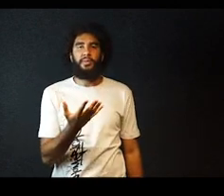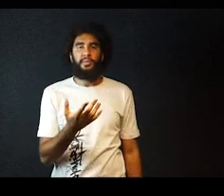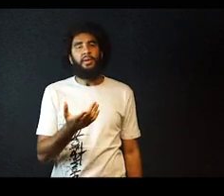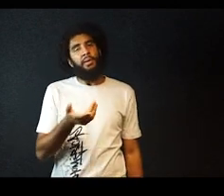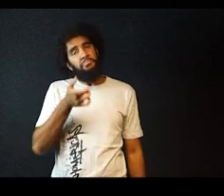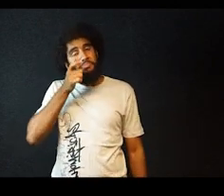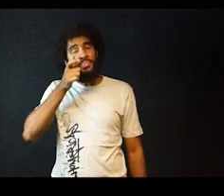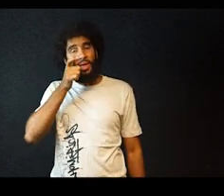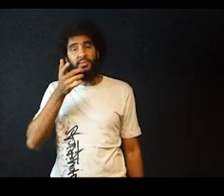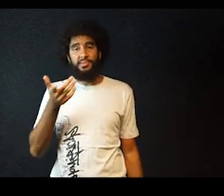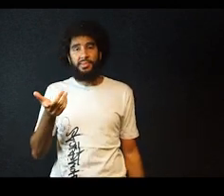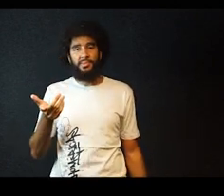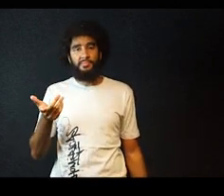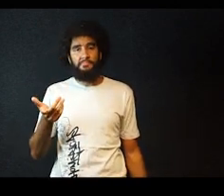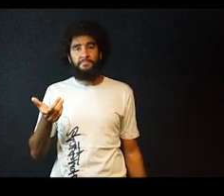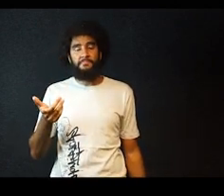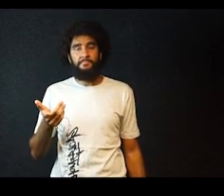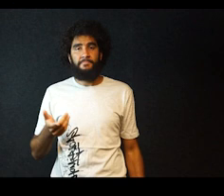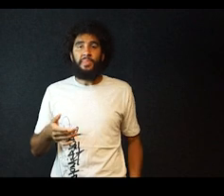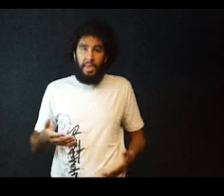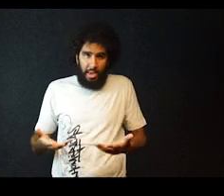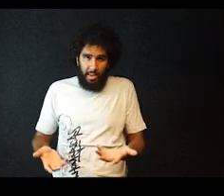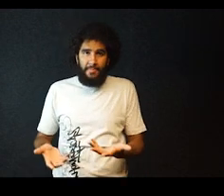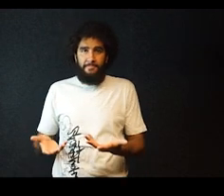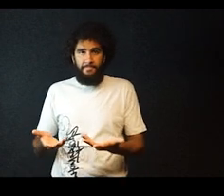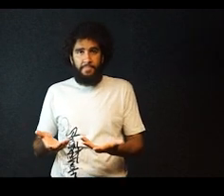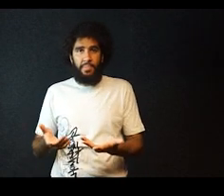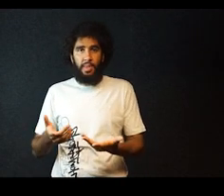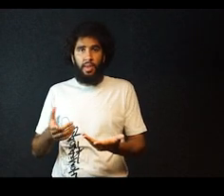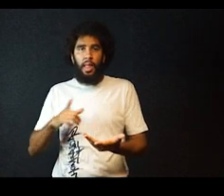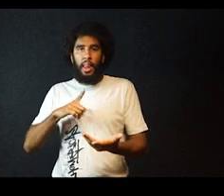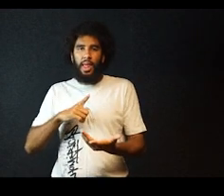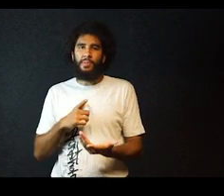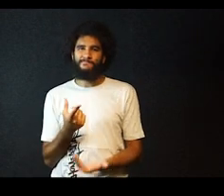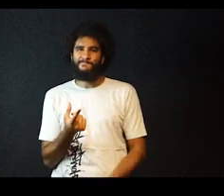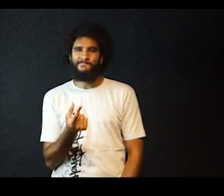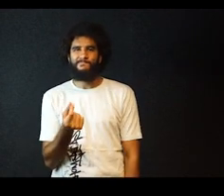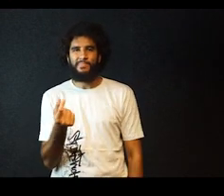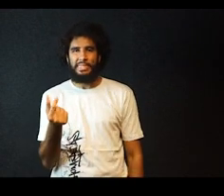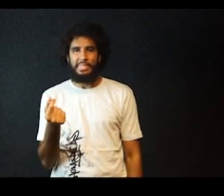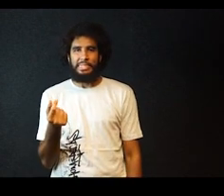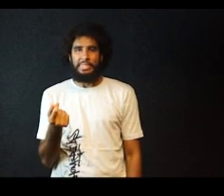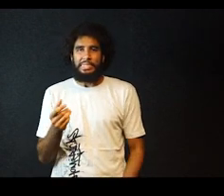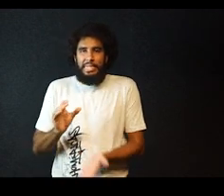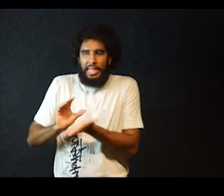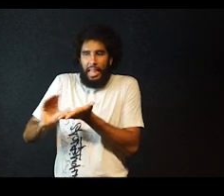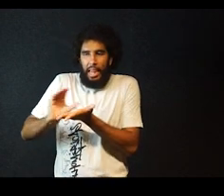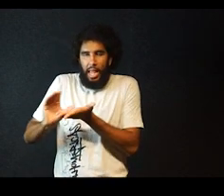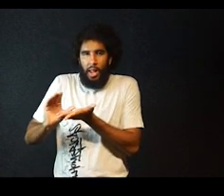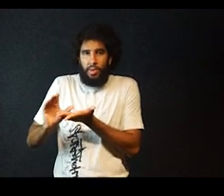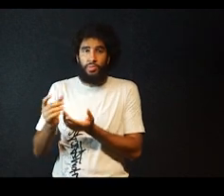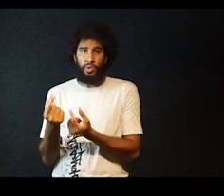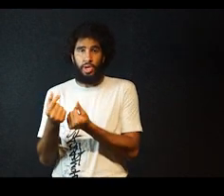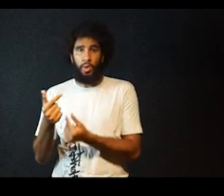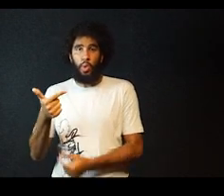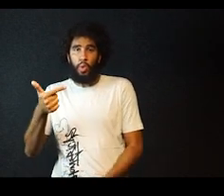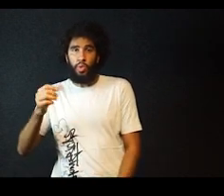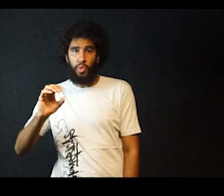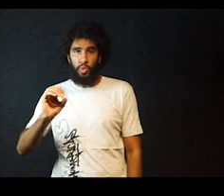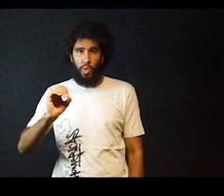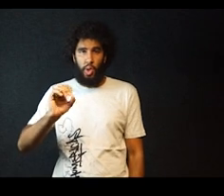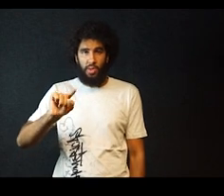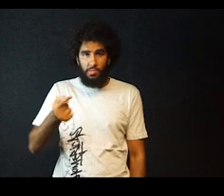é muito interessante. Então, ele tem um orçamento apertado, vamos dizer, de